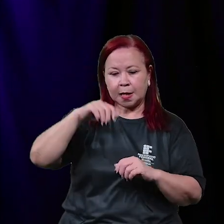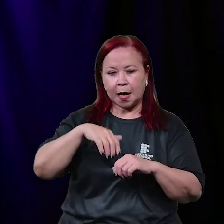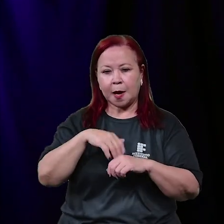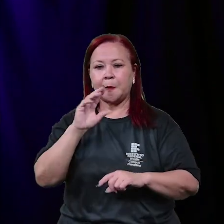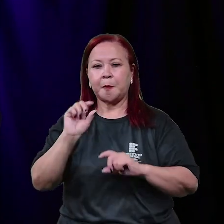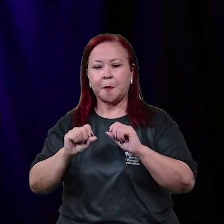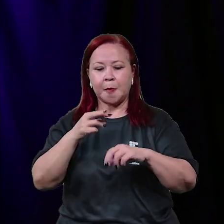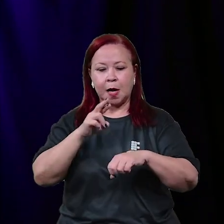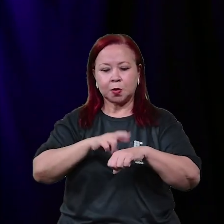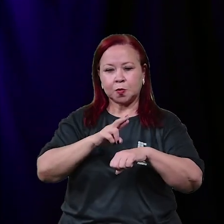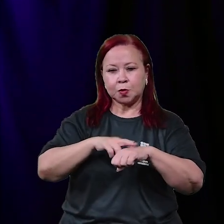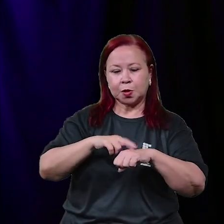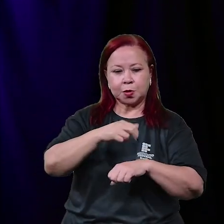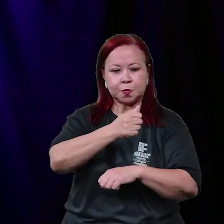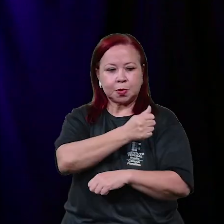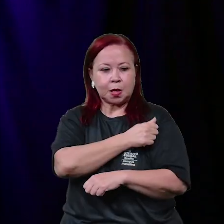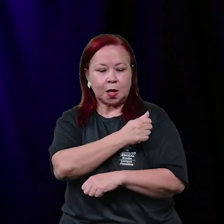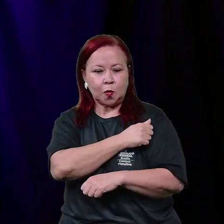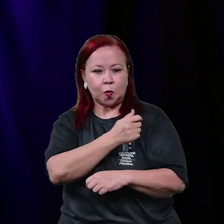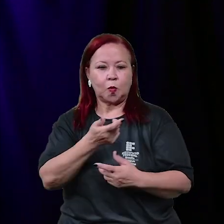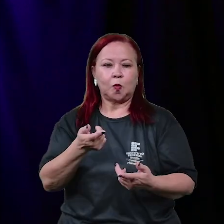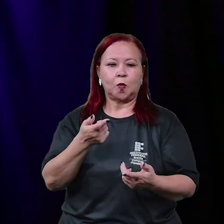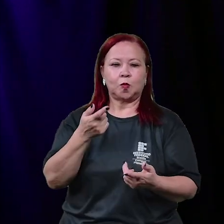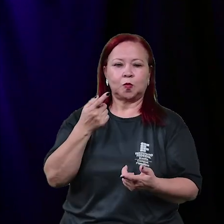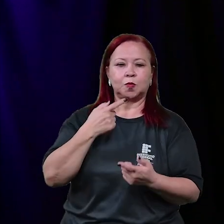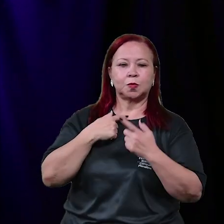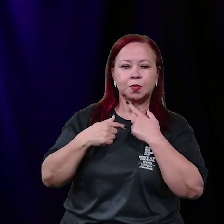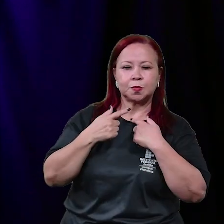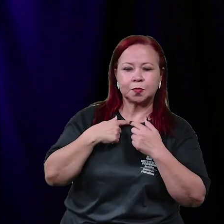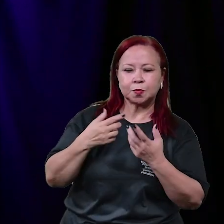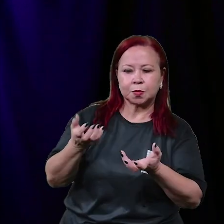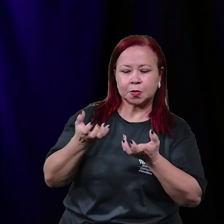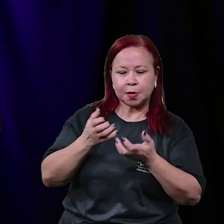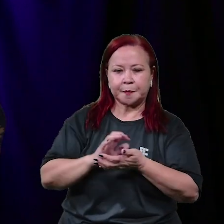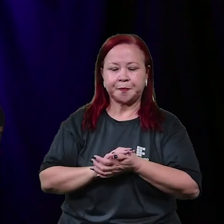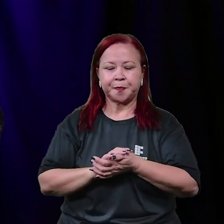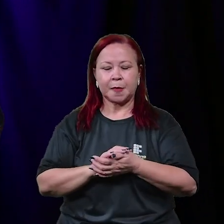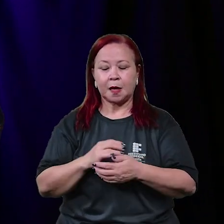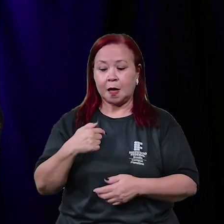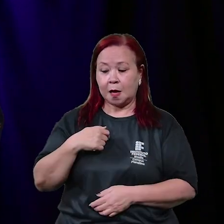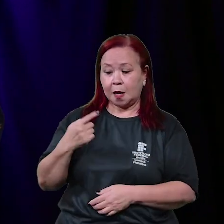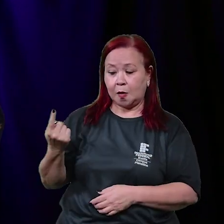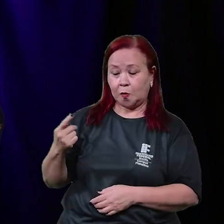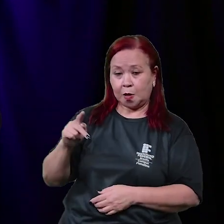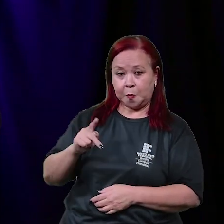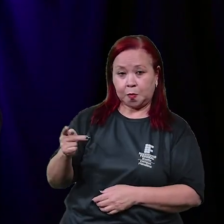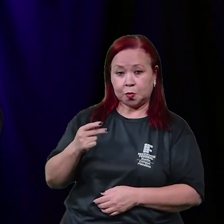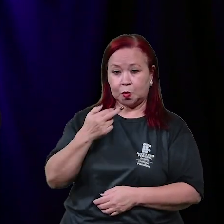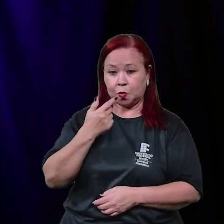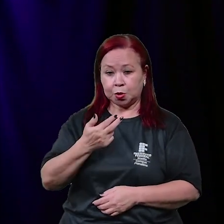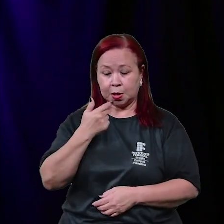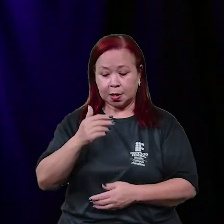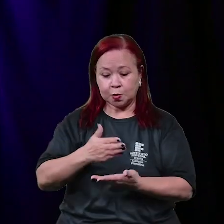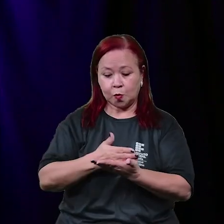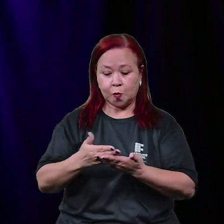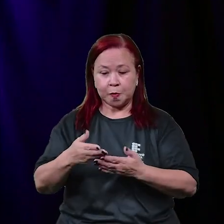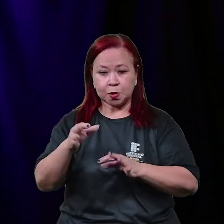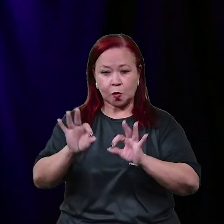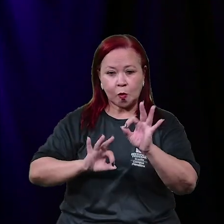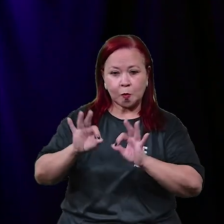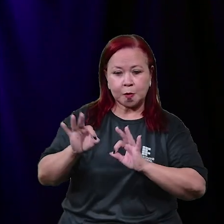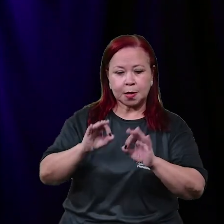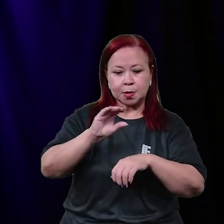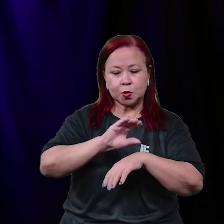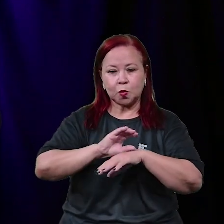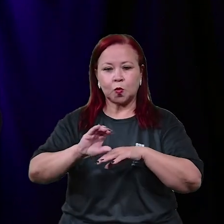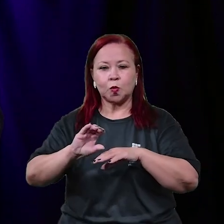mais no ritmo das alunas, a partir do interesse. E eu e a professora de inglês, a gente começou a planejar esse curso